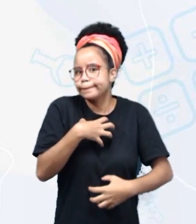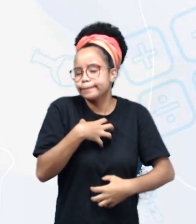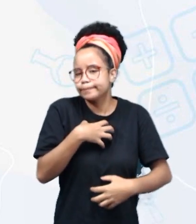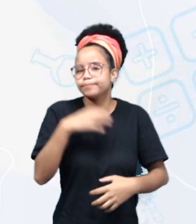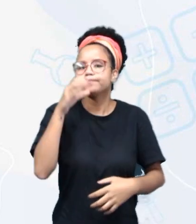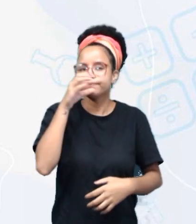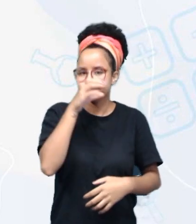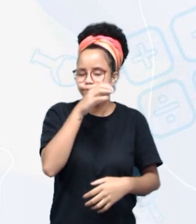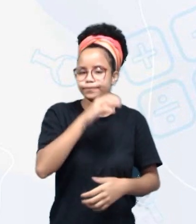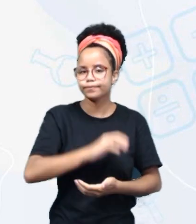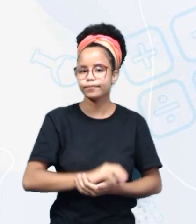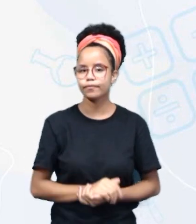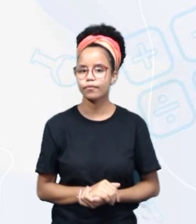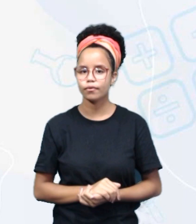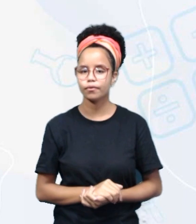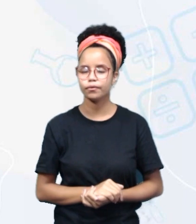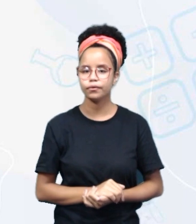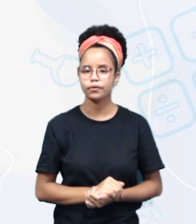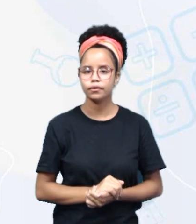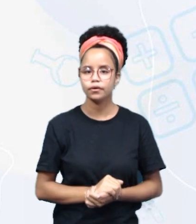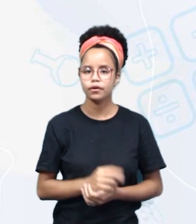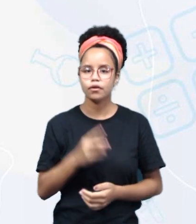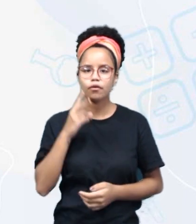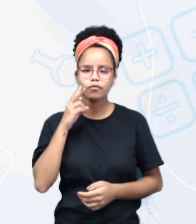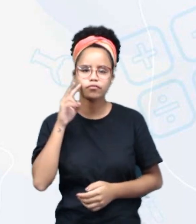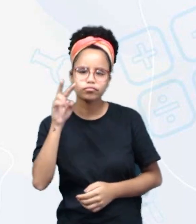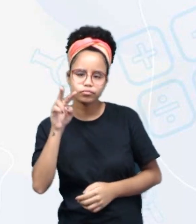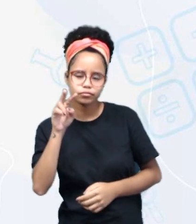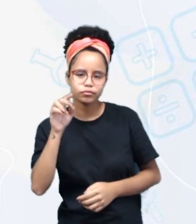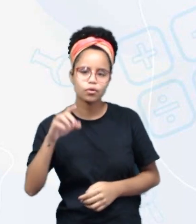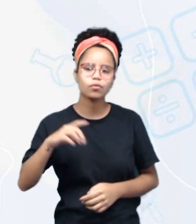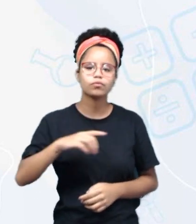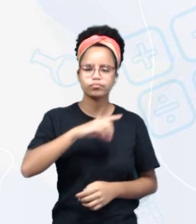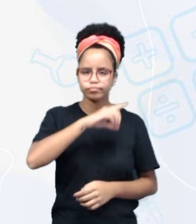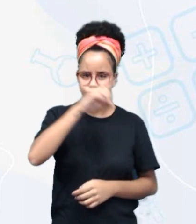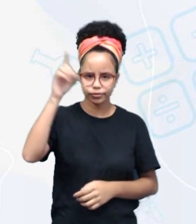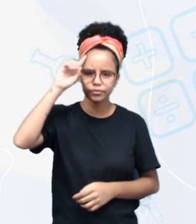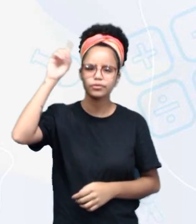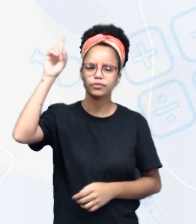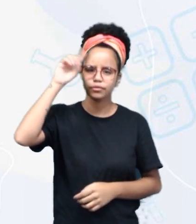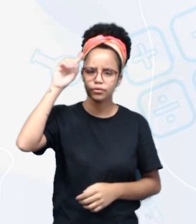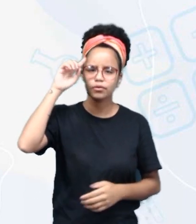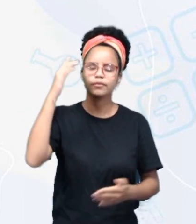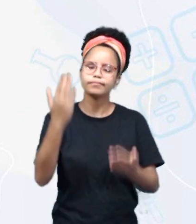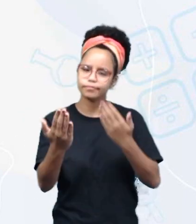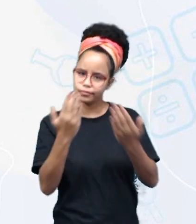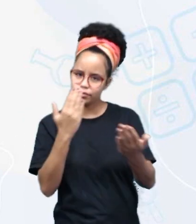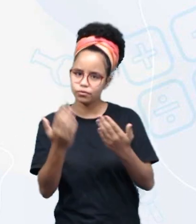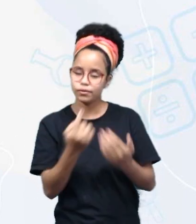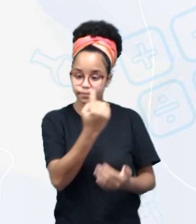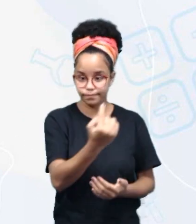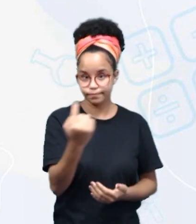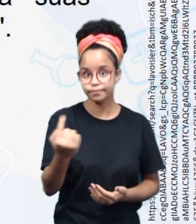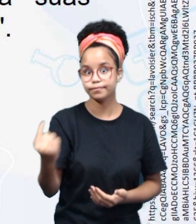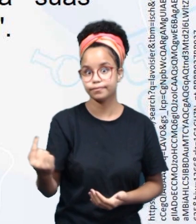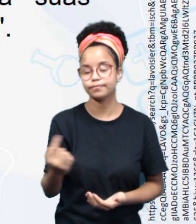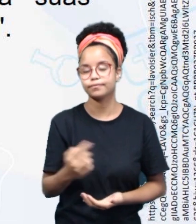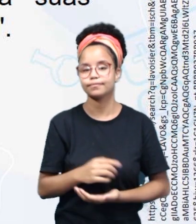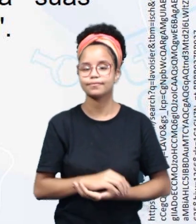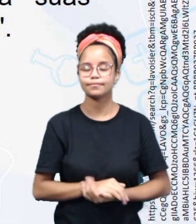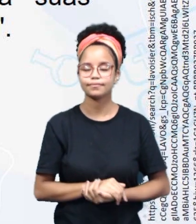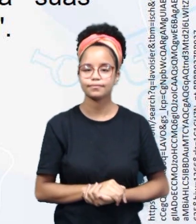térmica, identificando em situações cotidianas as relações entre eles.